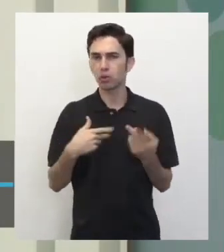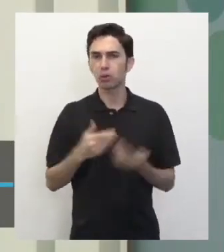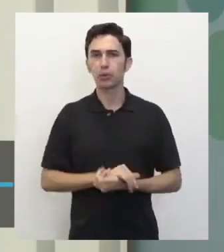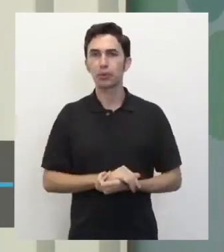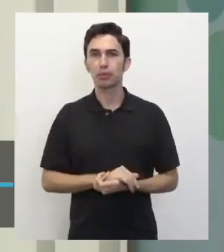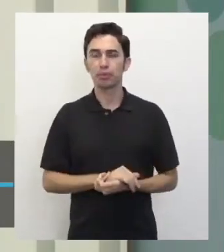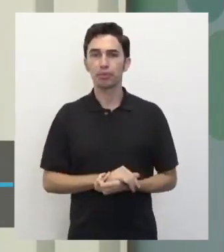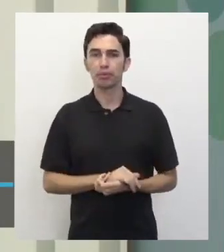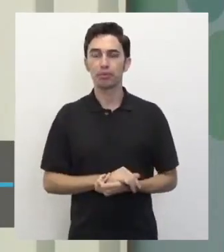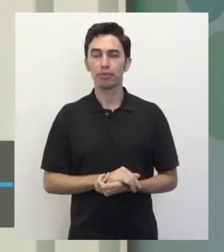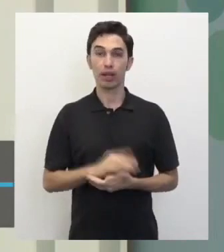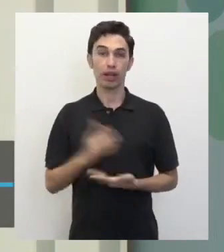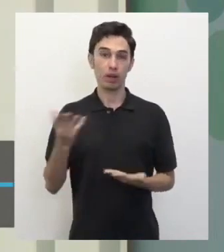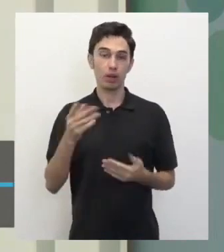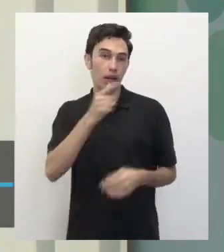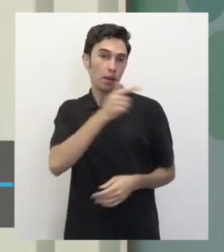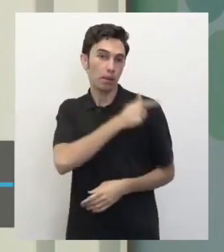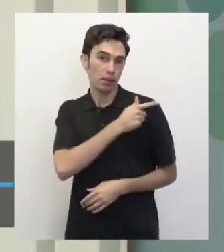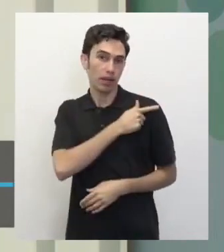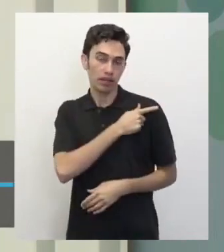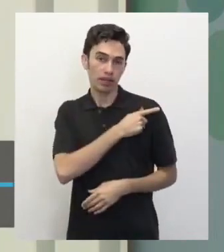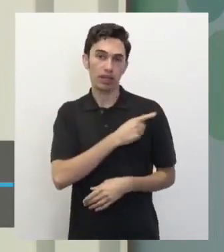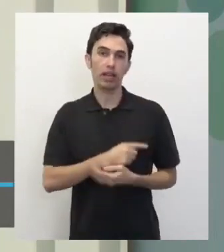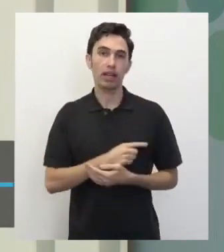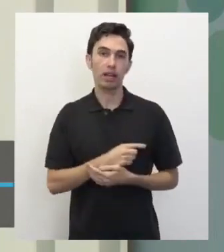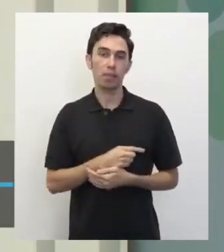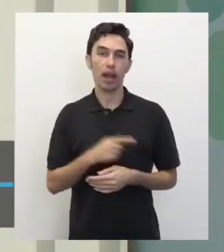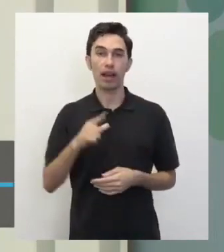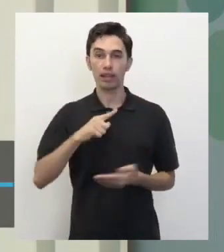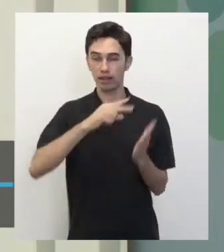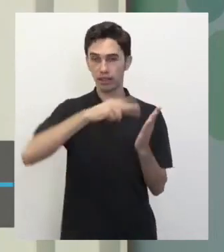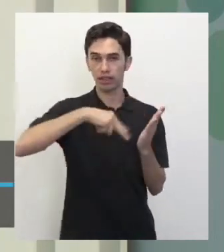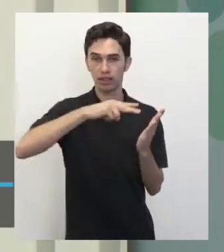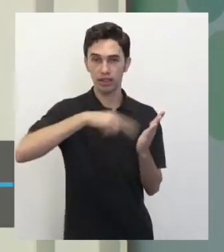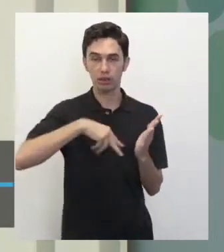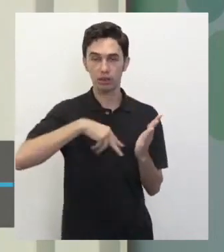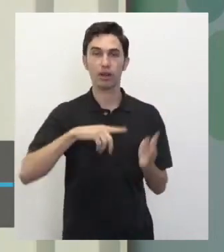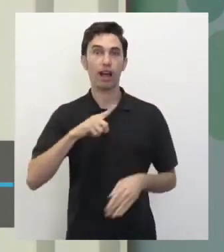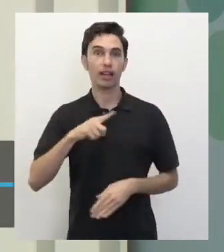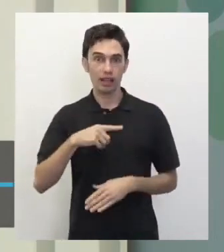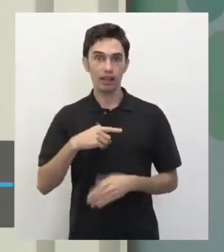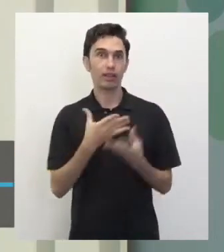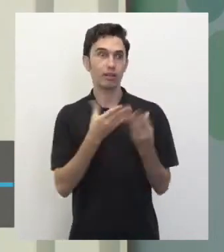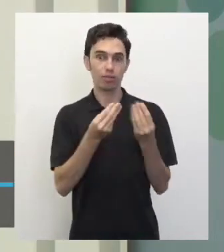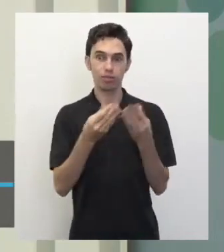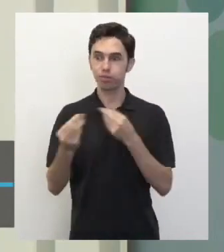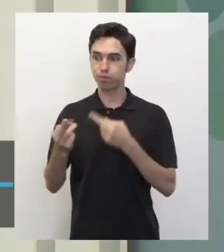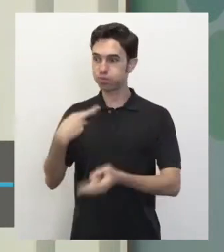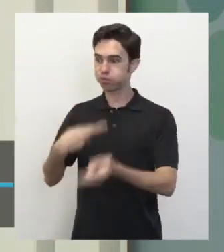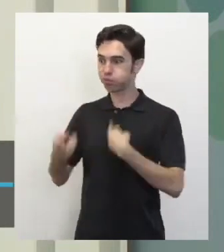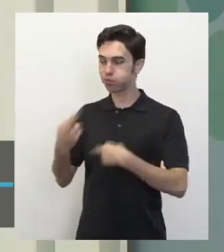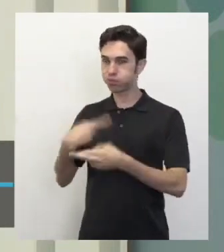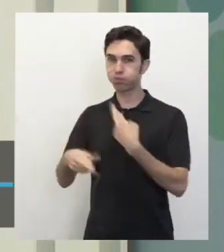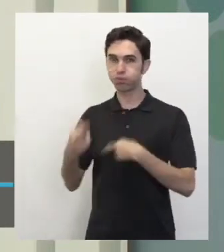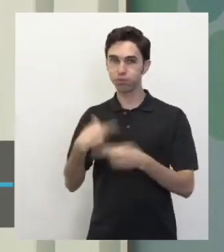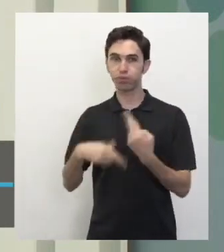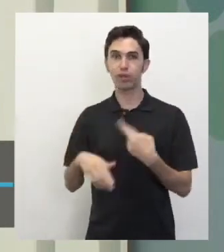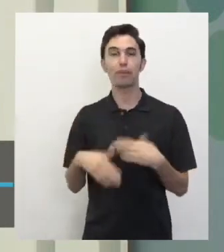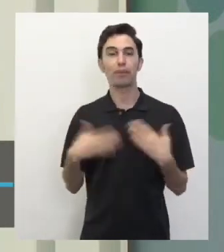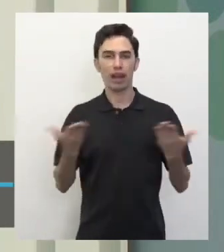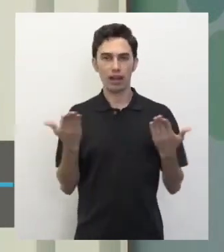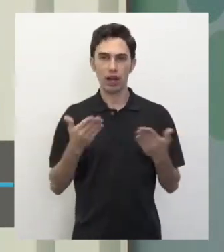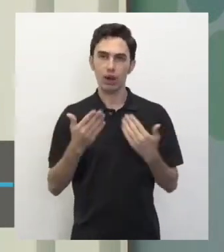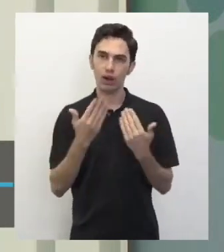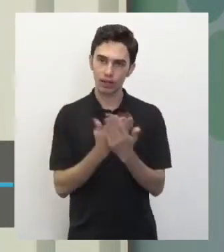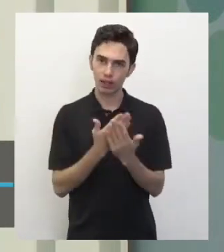língua portuguesa da primeira série, essa foi de leitura. E a gente recebeu muita coisa. Então, a gente vai, ao longo